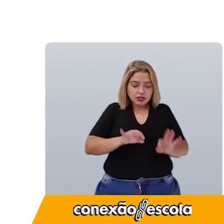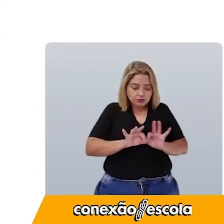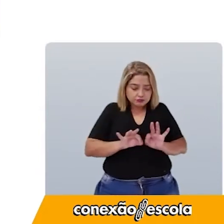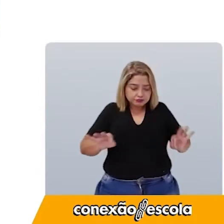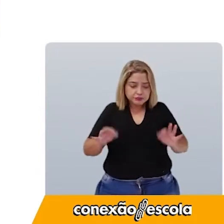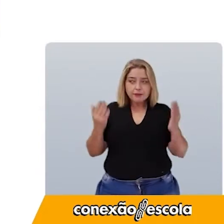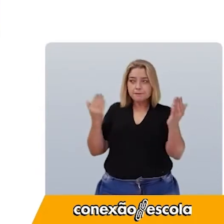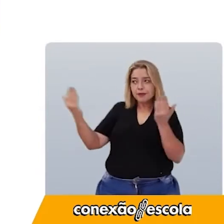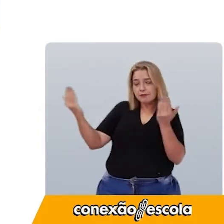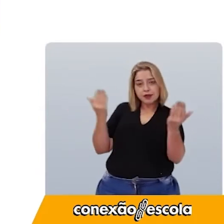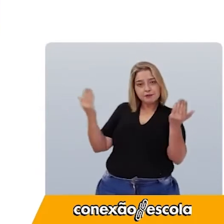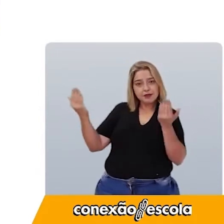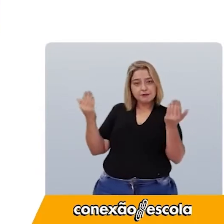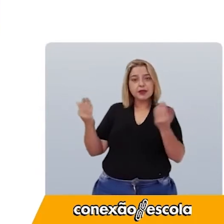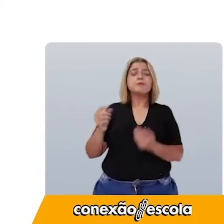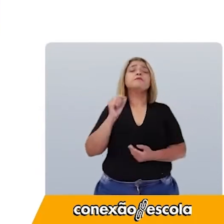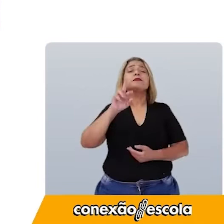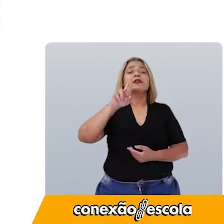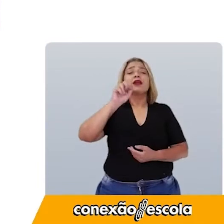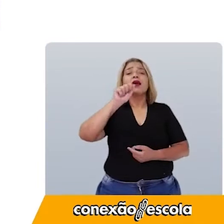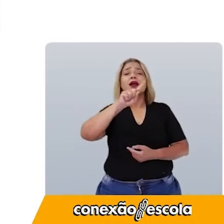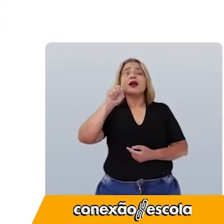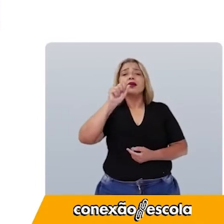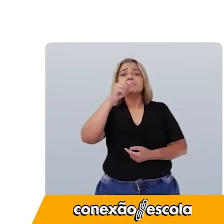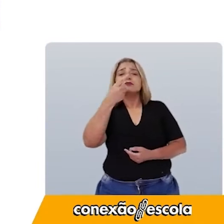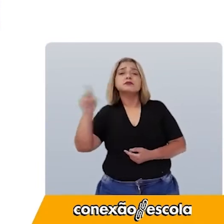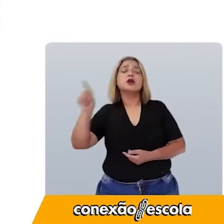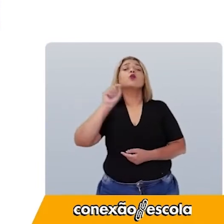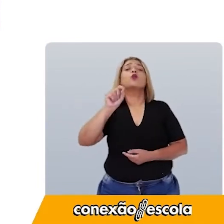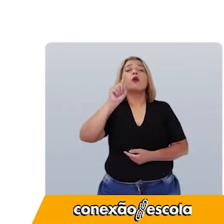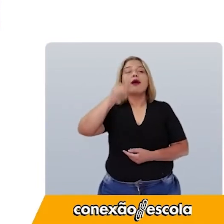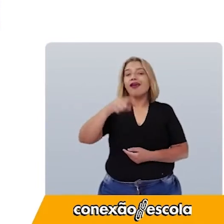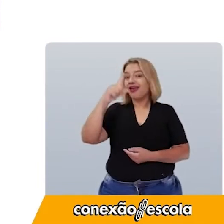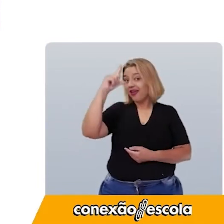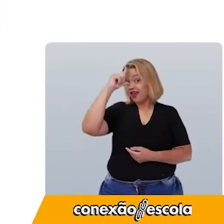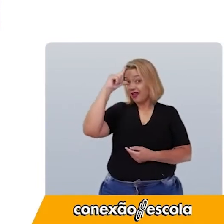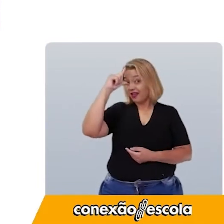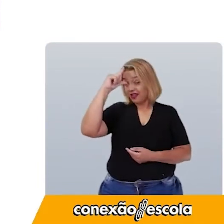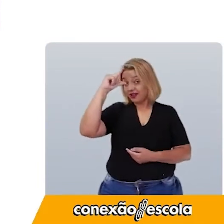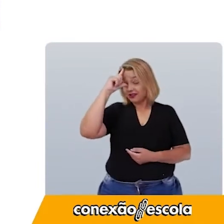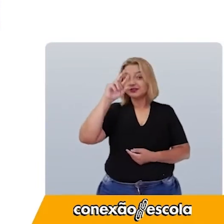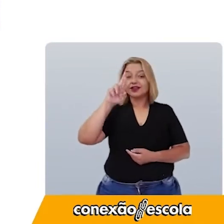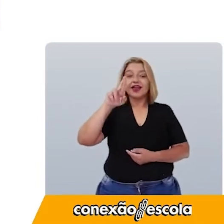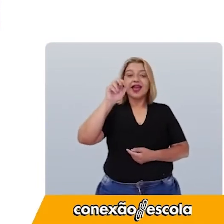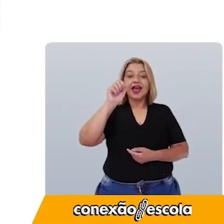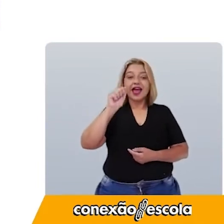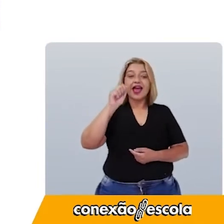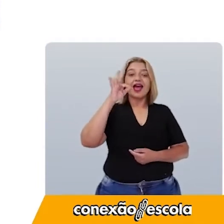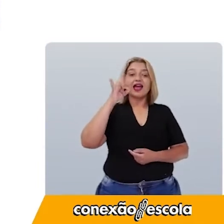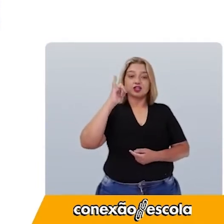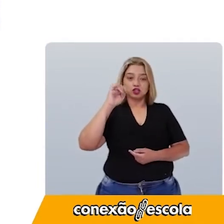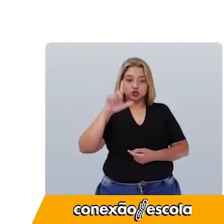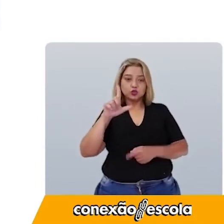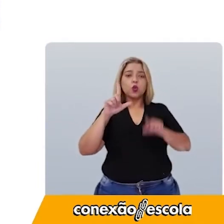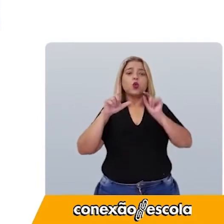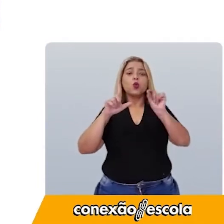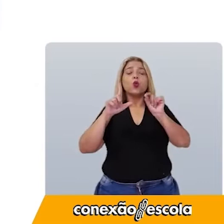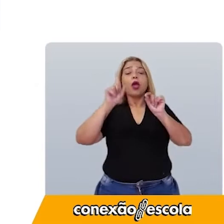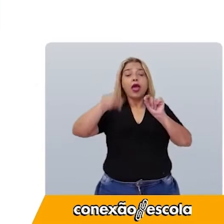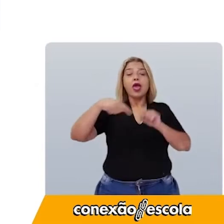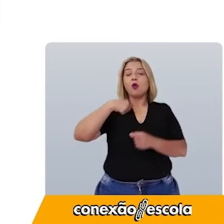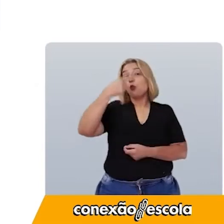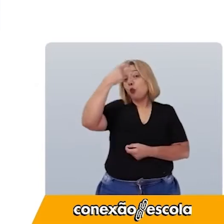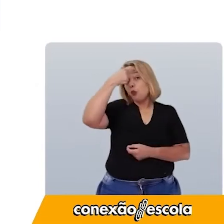razão? A palavra razão vem do latim ratio, que significa quociente, ou